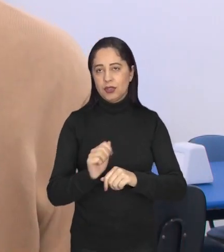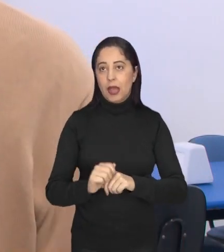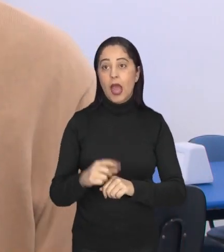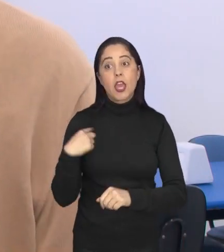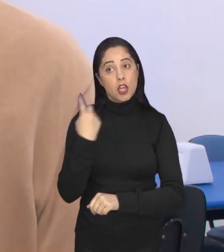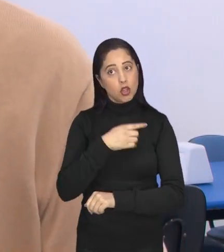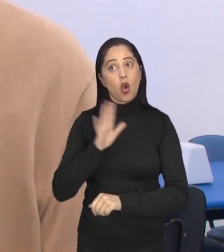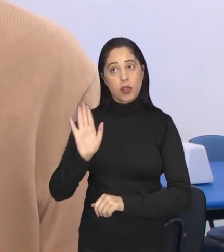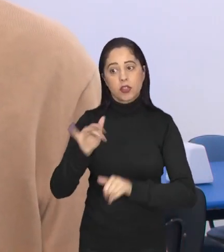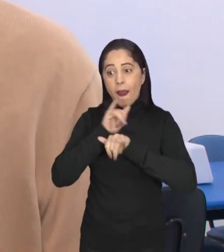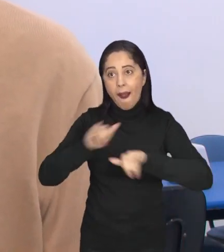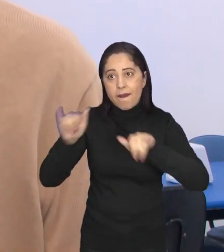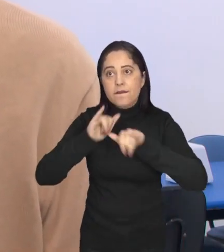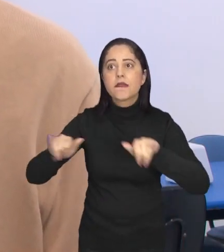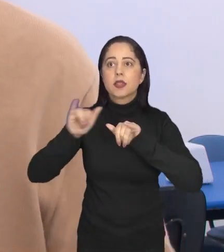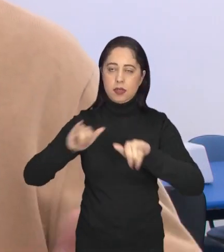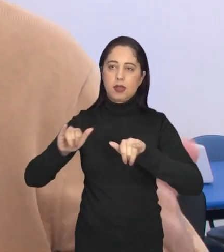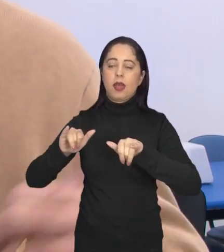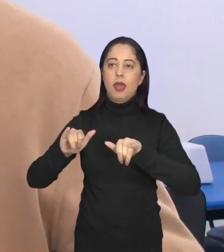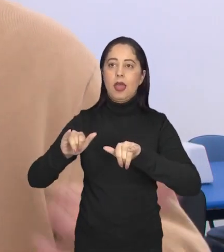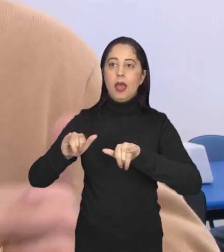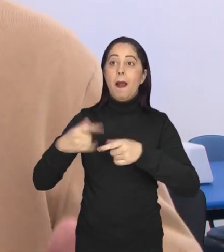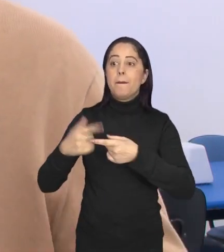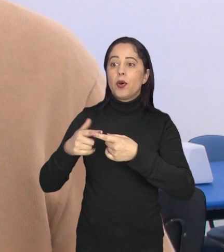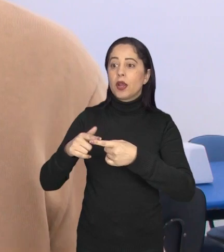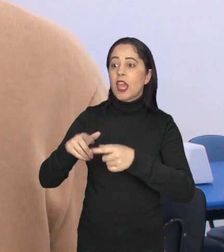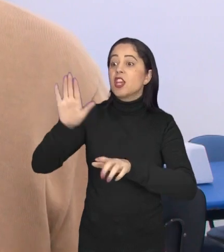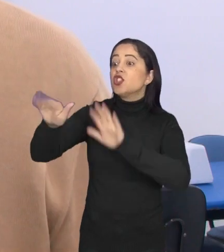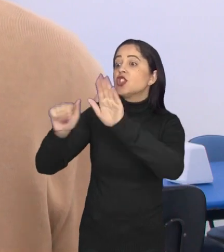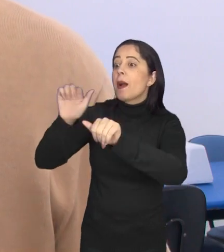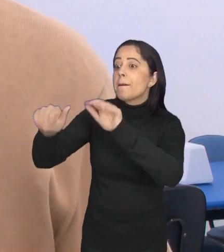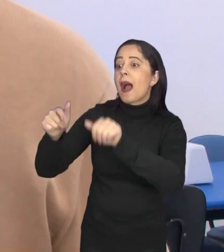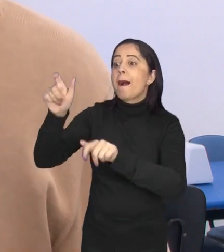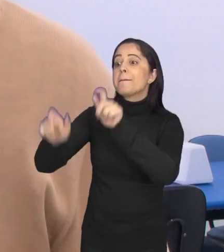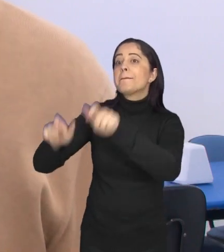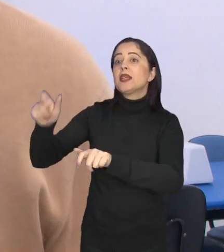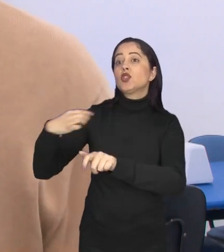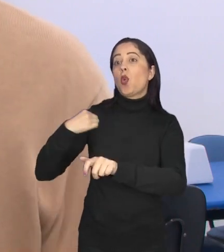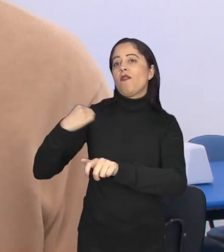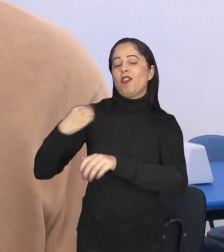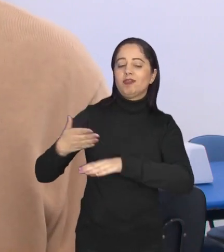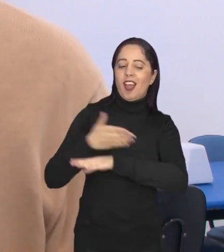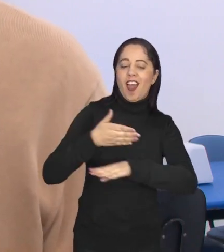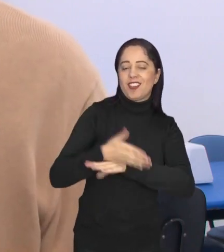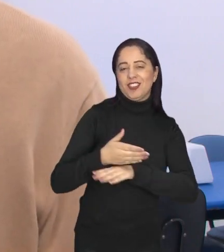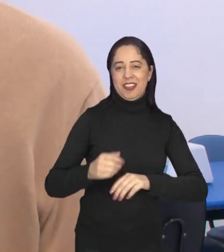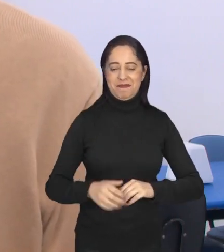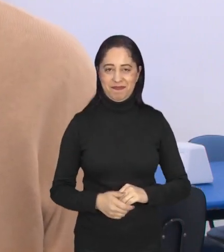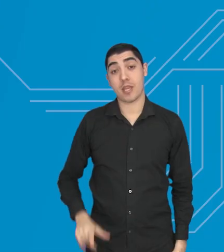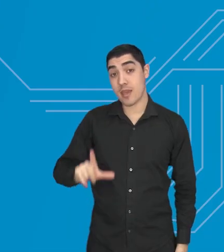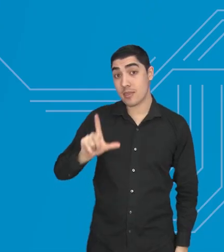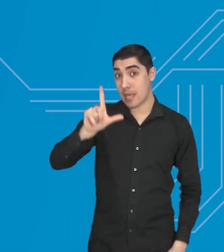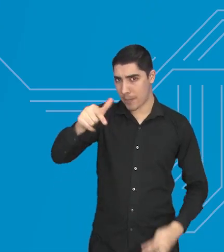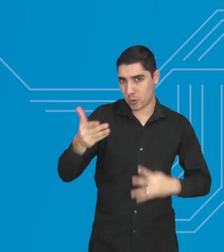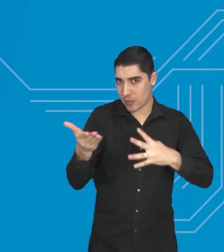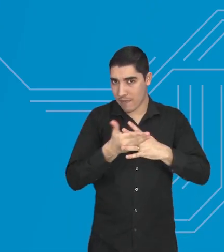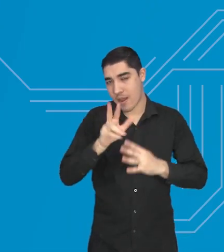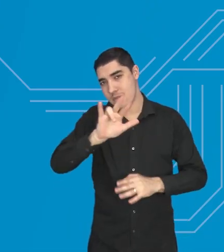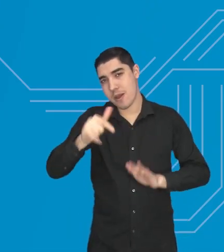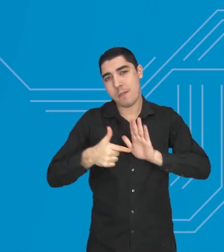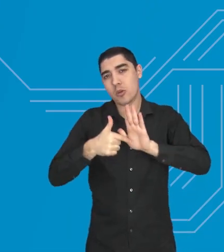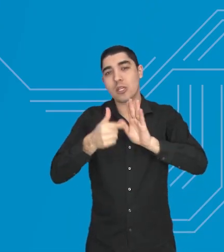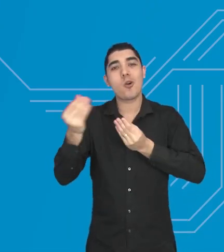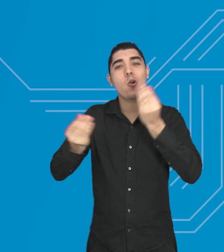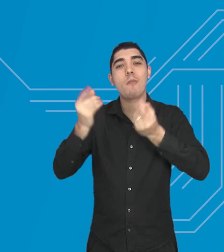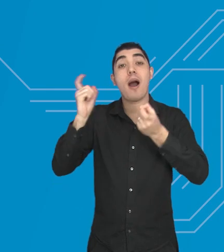já vai iniciar uma campanha para que a gente possa fazer com que mais pessoas venham ajudar e aí a entidade não perca nenhuma nota fiscal. E no próximo bloco